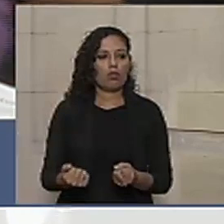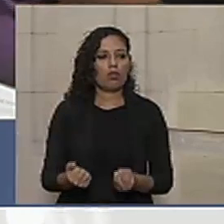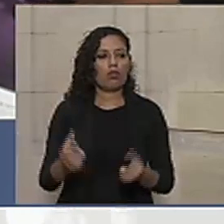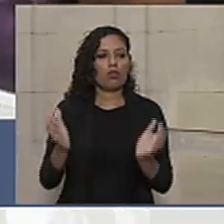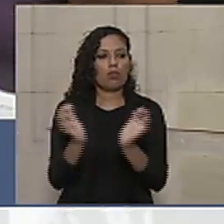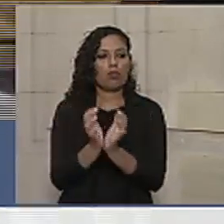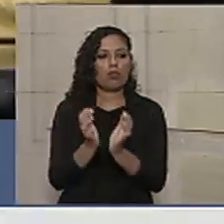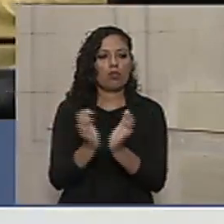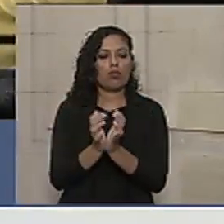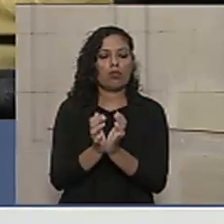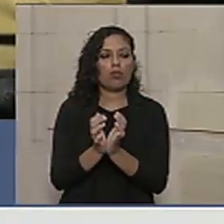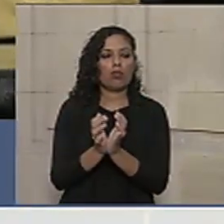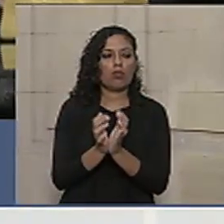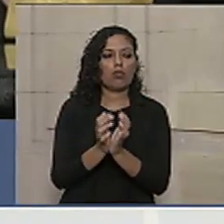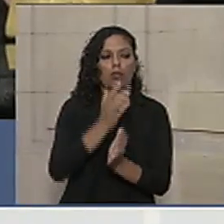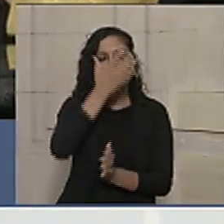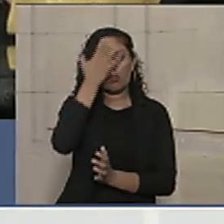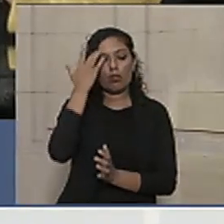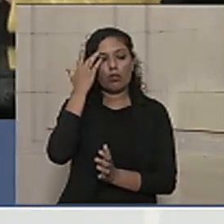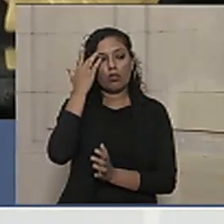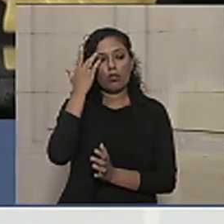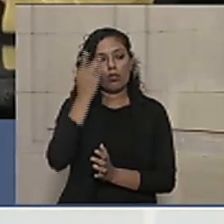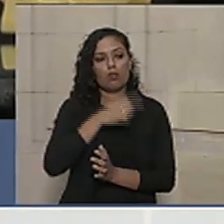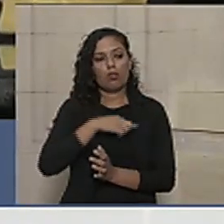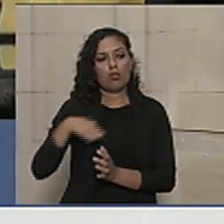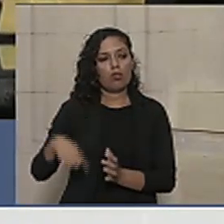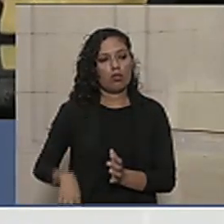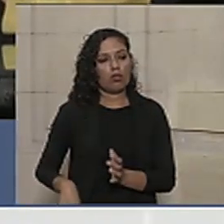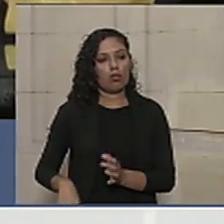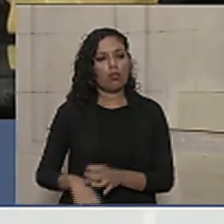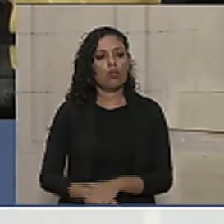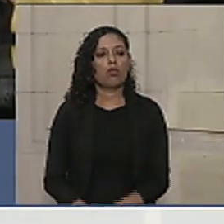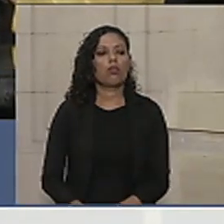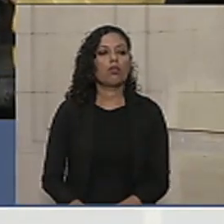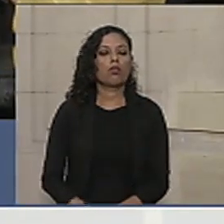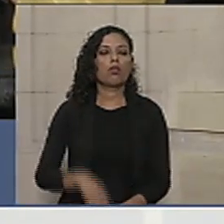Pela Comissão de Servidores Públicos, deputado Bruno Dauaire.